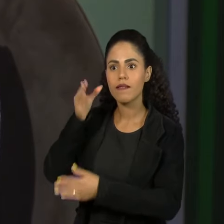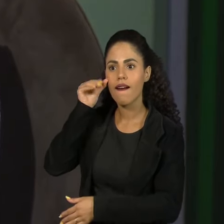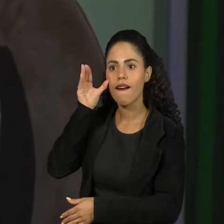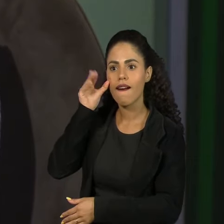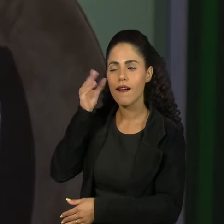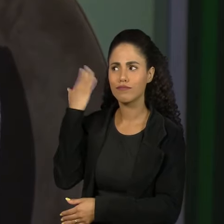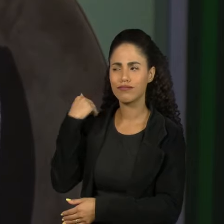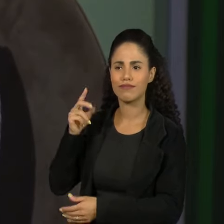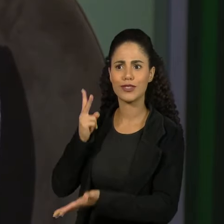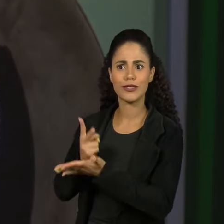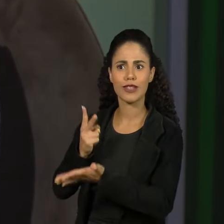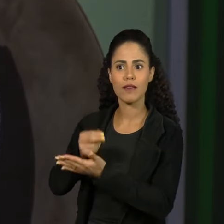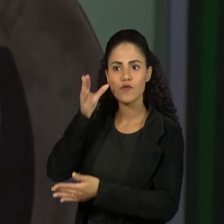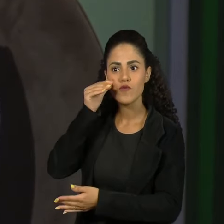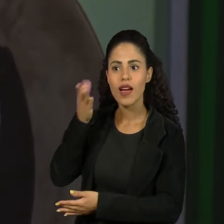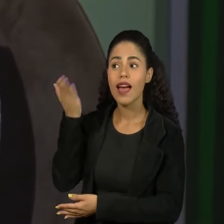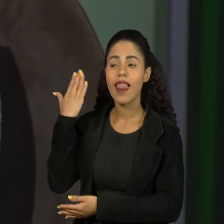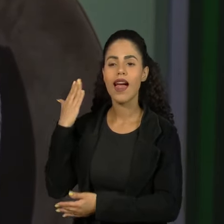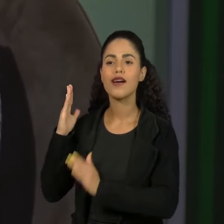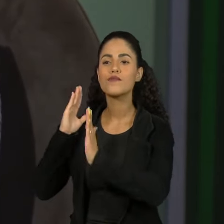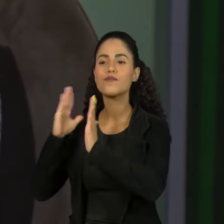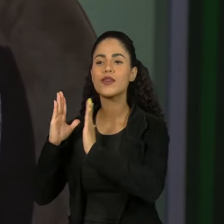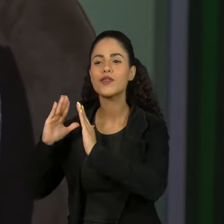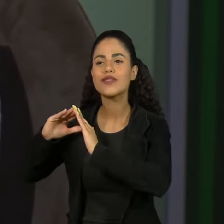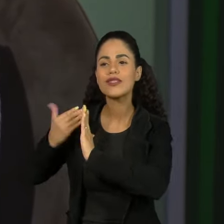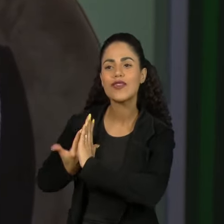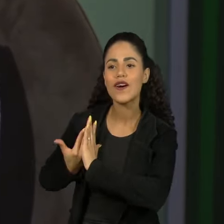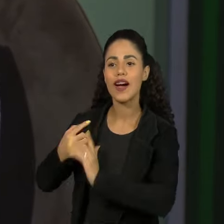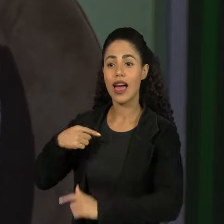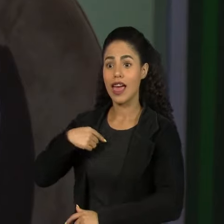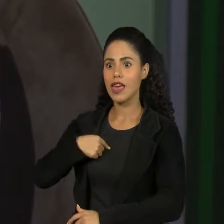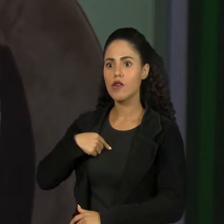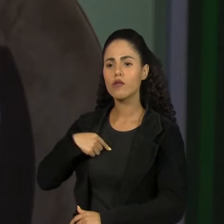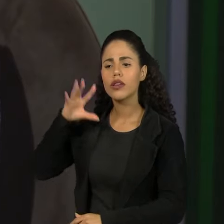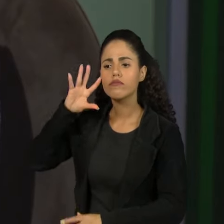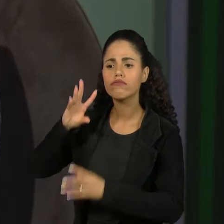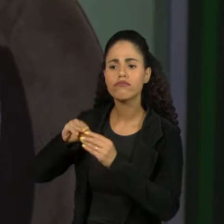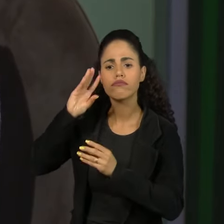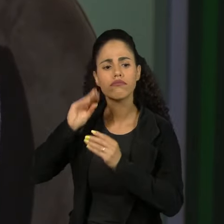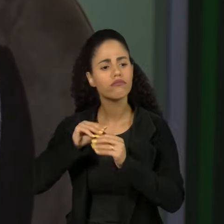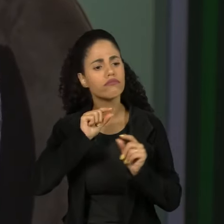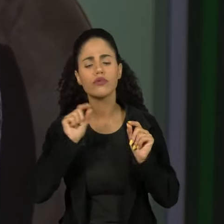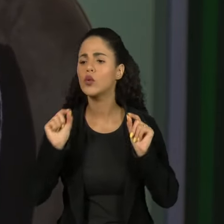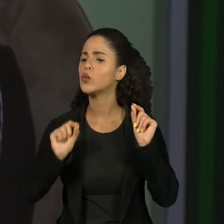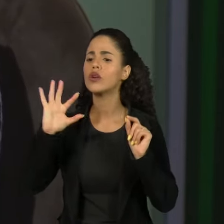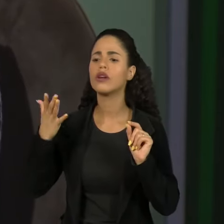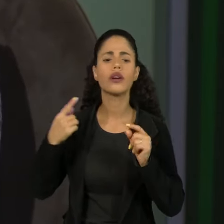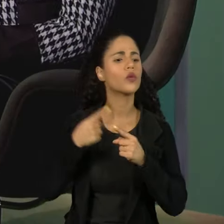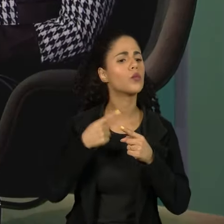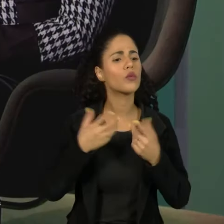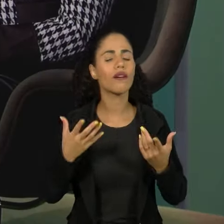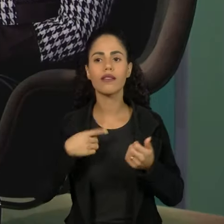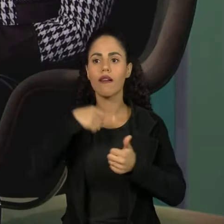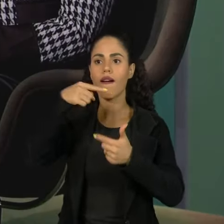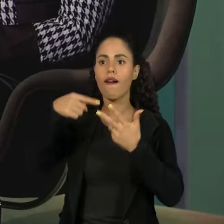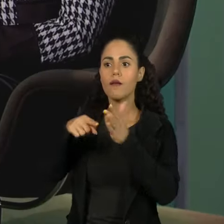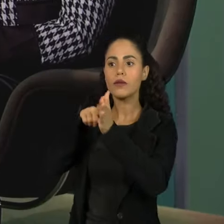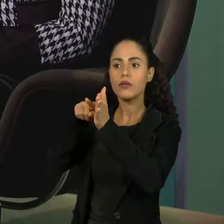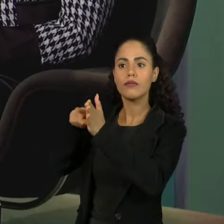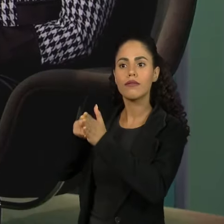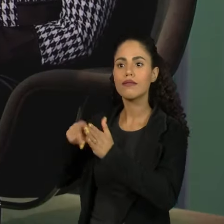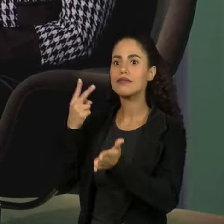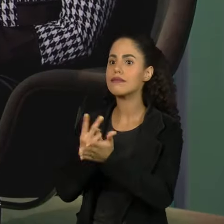Curiosa. E na época da escola, né, eu gostava muito de entender o porquê das coisas. Então, na graduação, eu tive